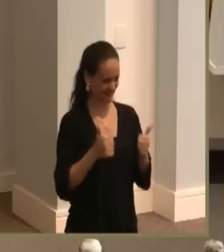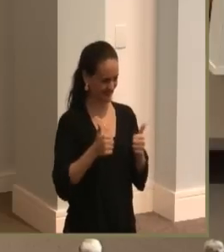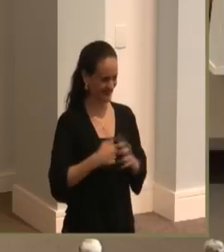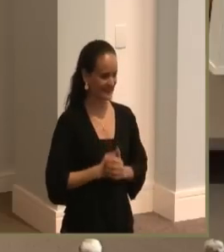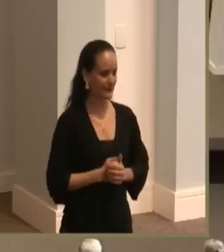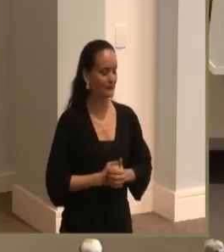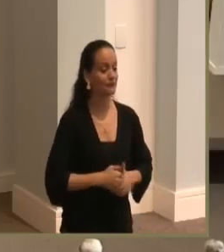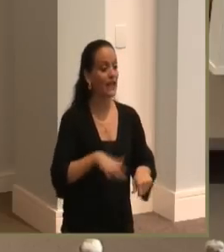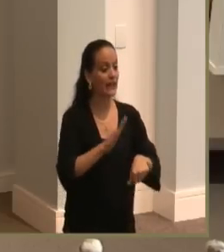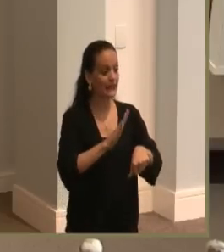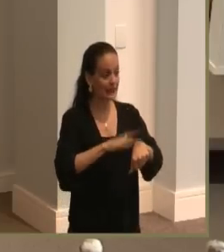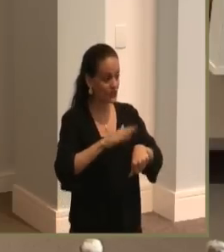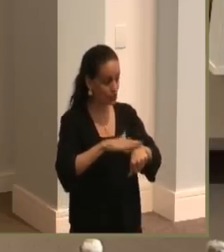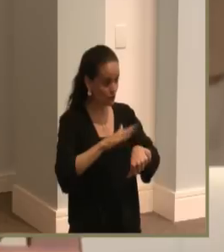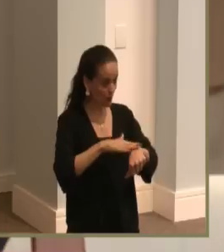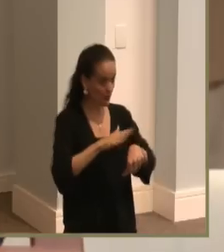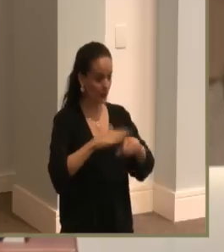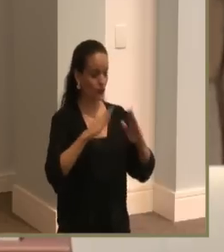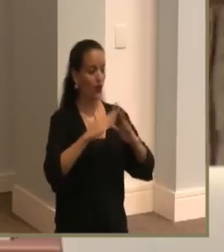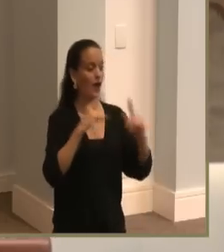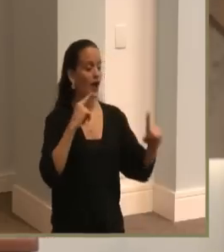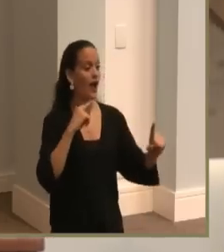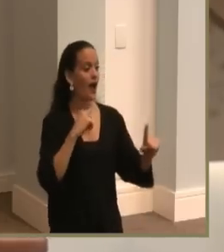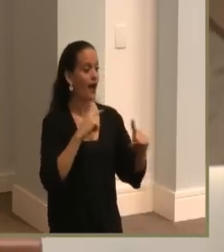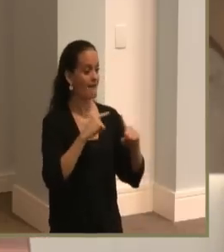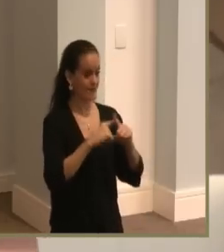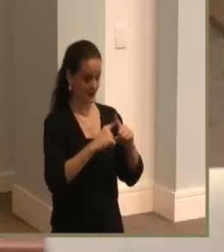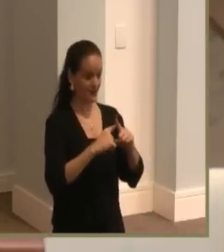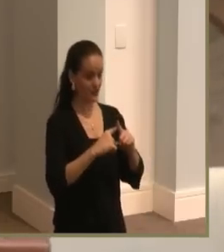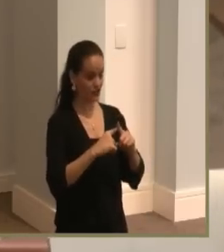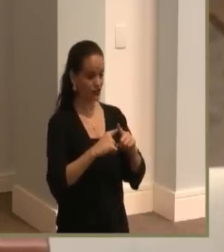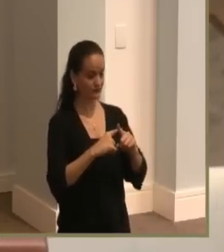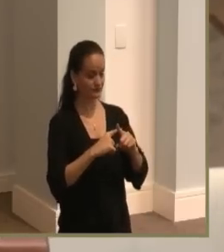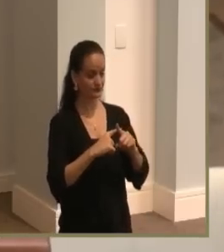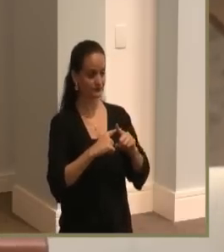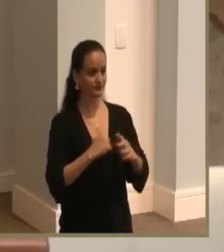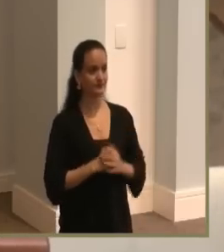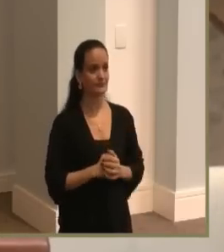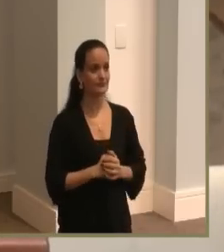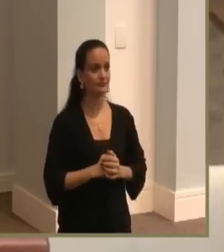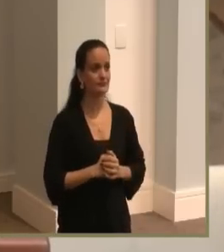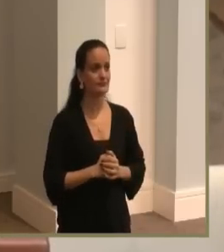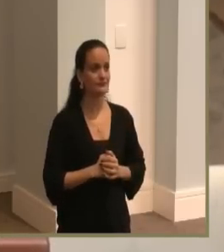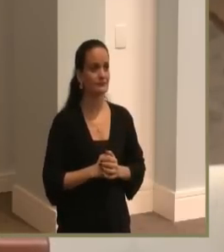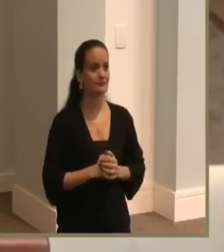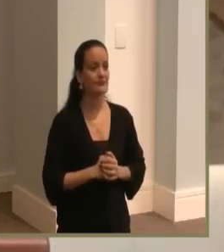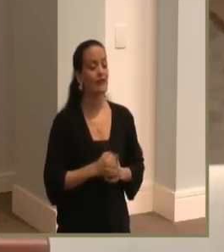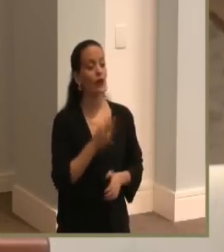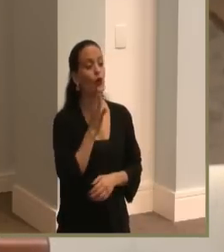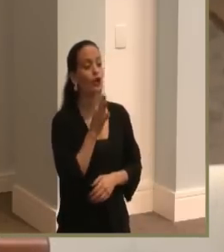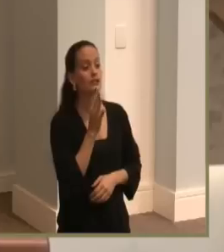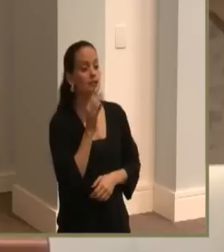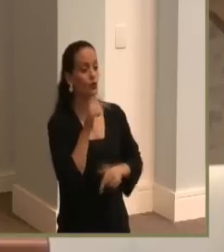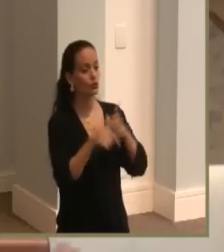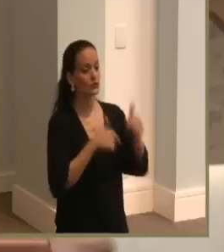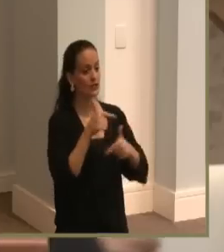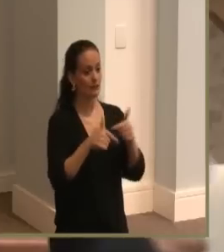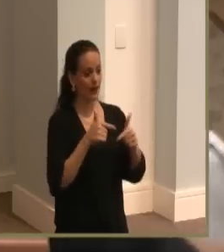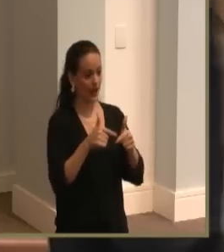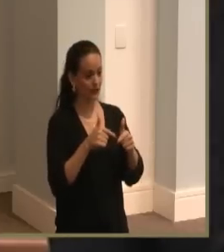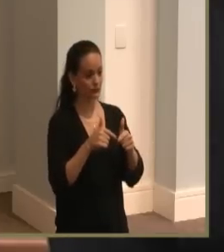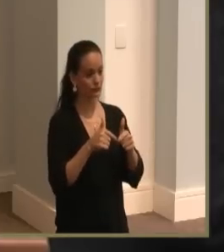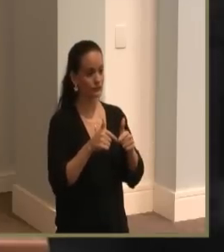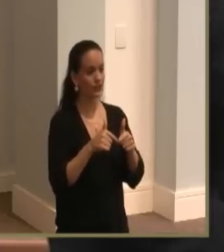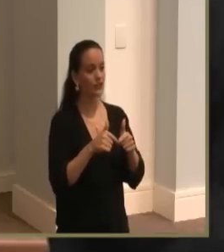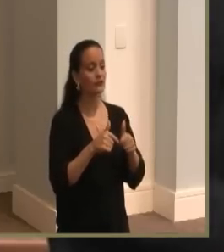Nesta hora, a igreja terá o privilégio de conhecer como funciona mais um ministério, o Ministério de Ação Social.